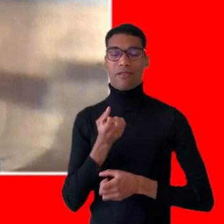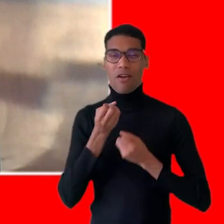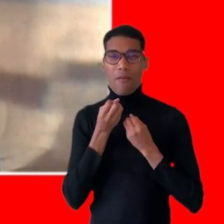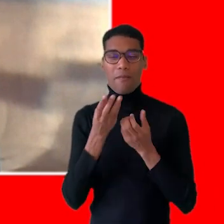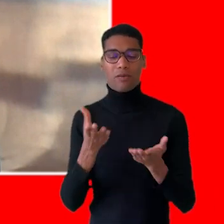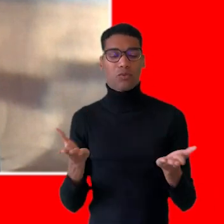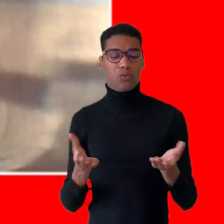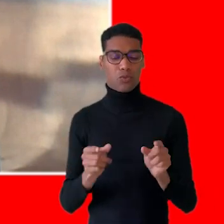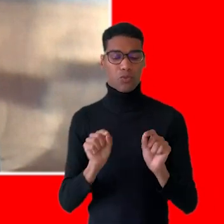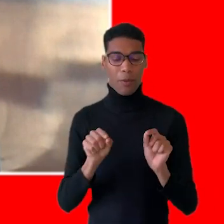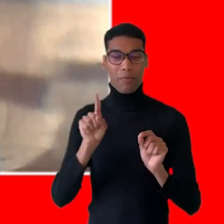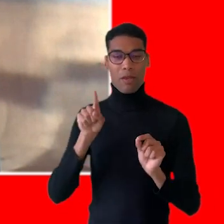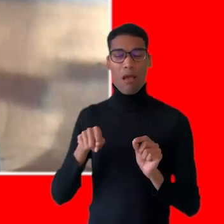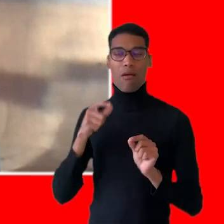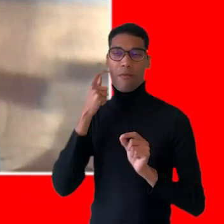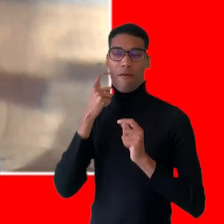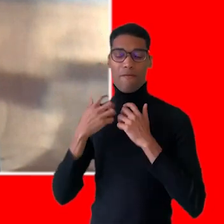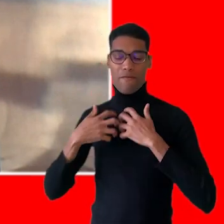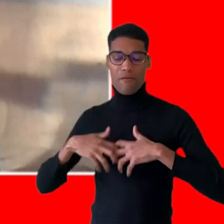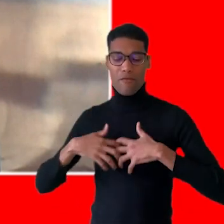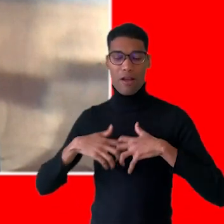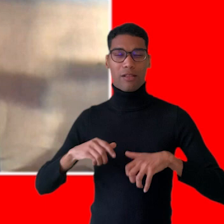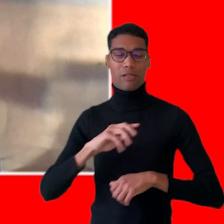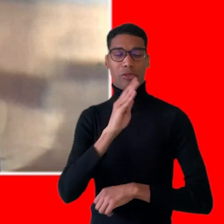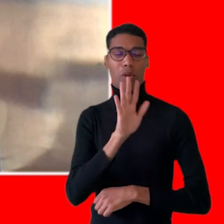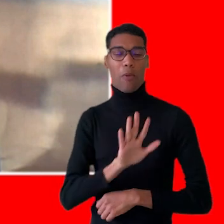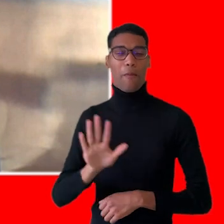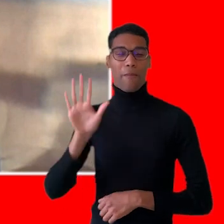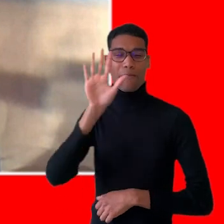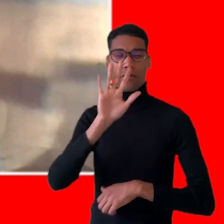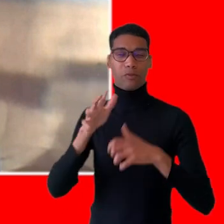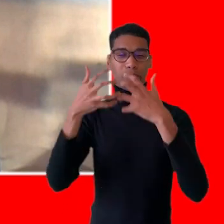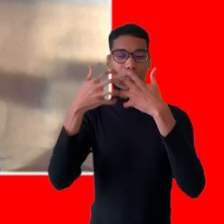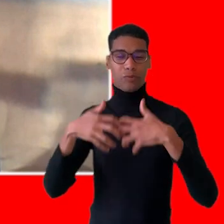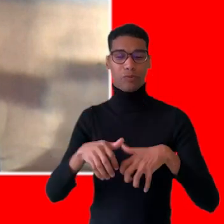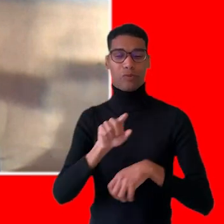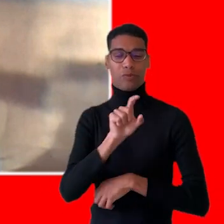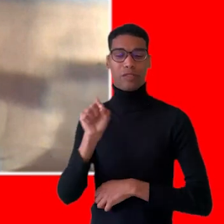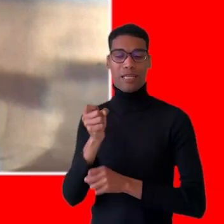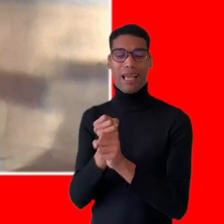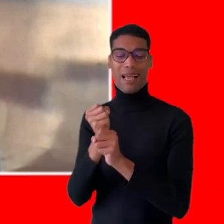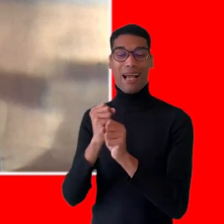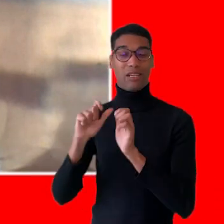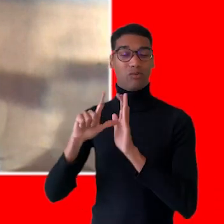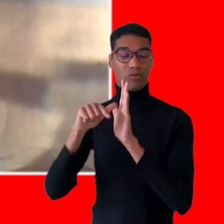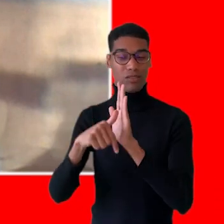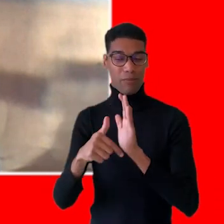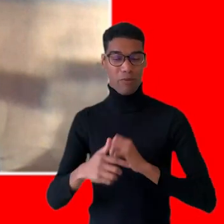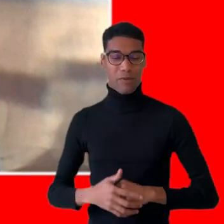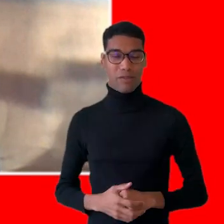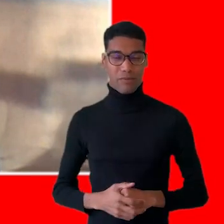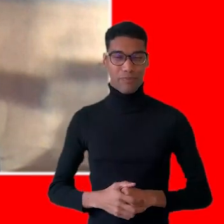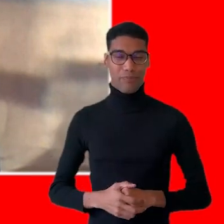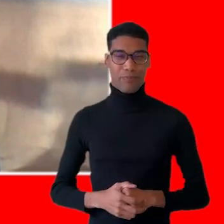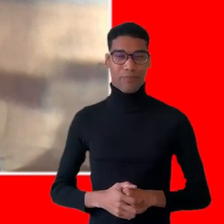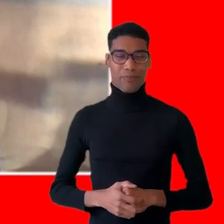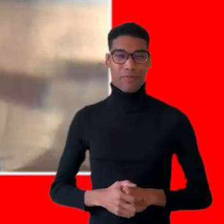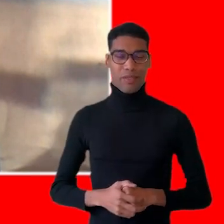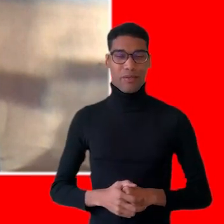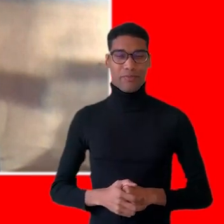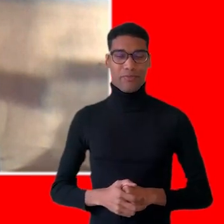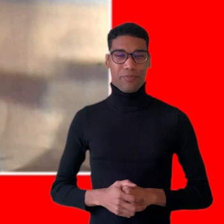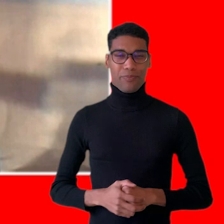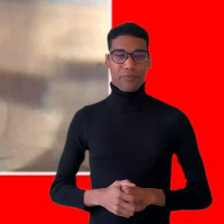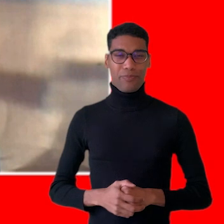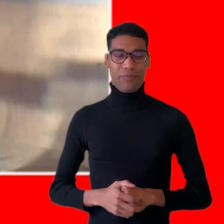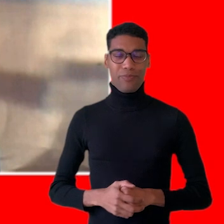com vocês, que foi uma reflexão que o Brasil todo fez 100 anos depois do 13 de maio